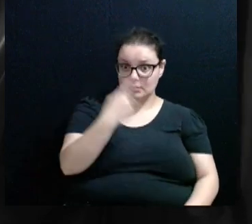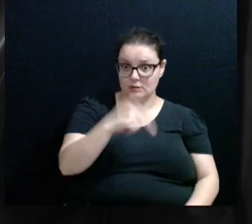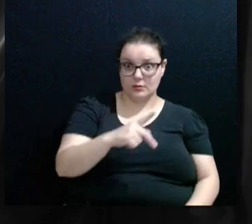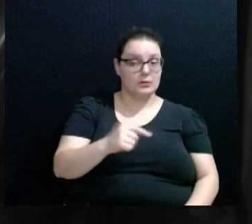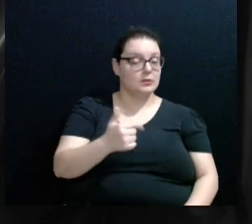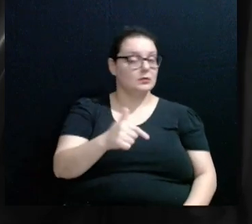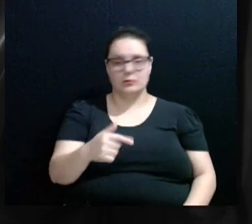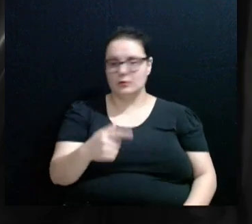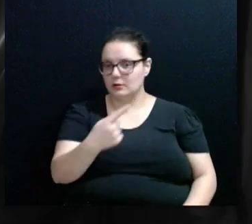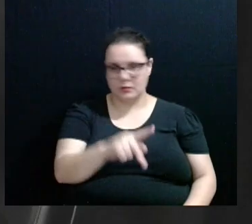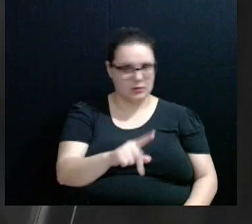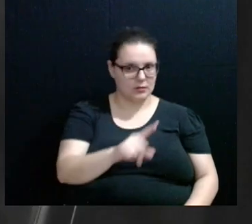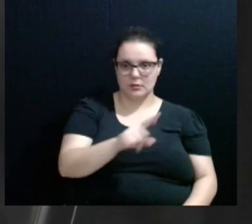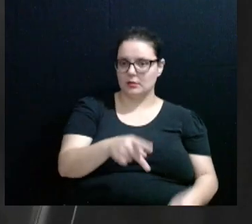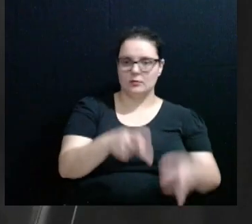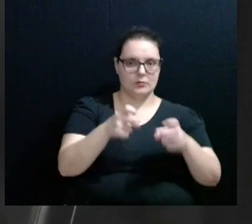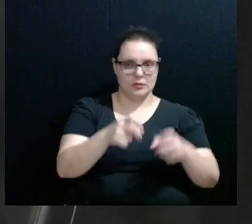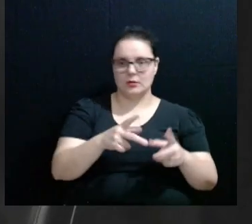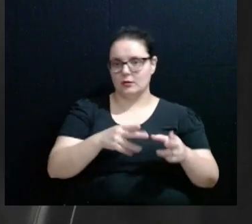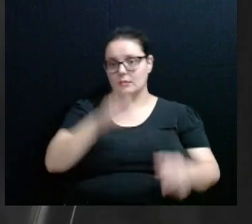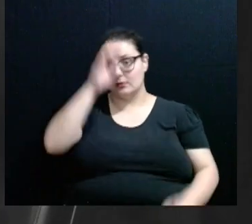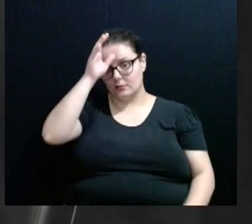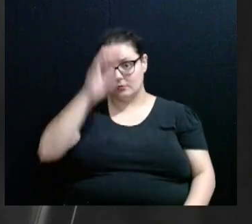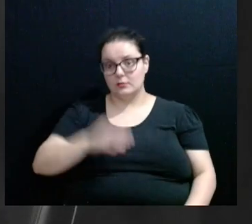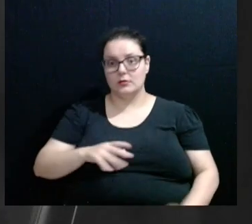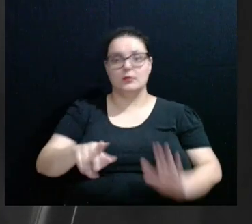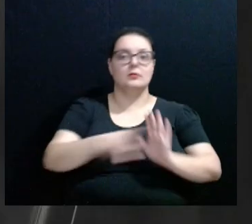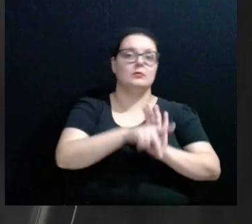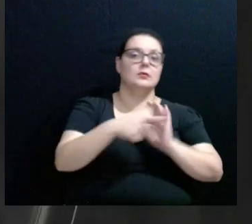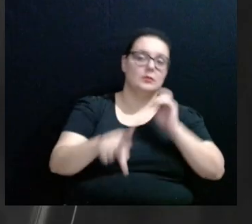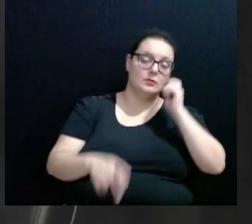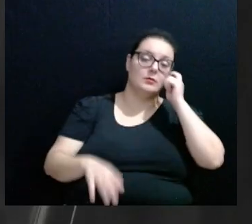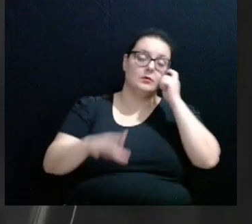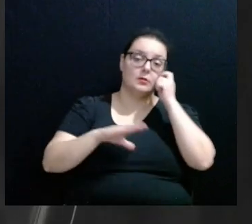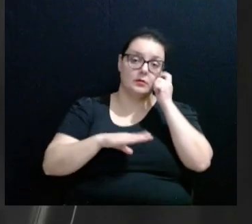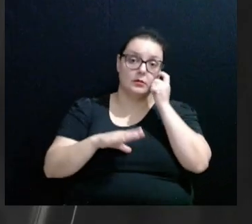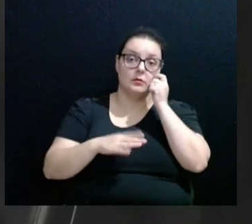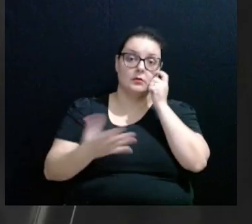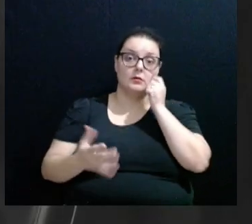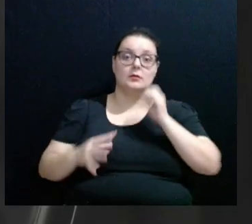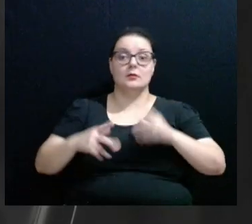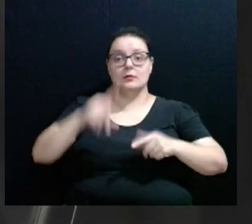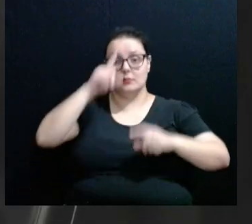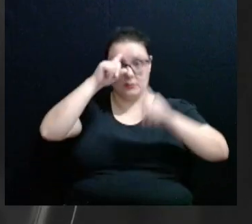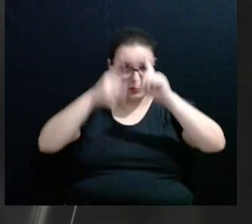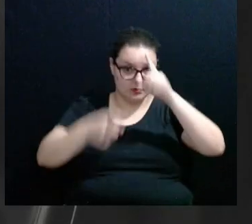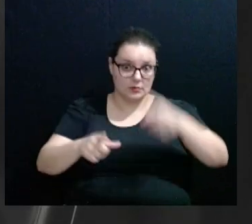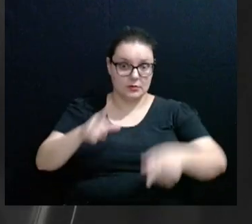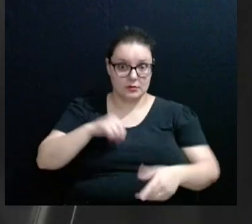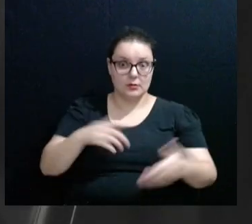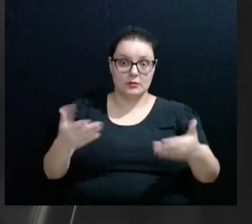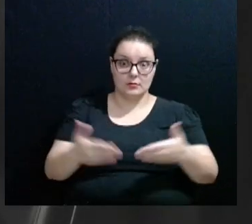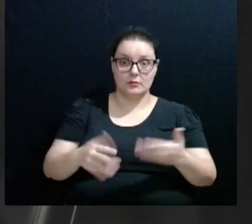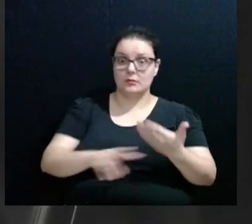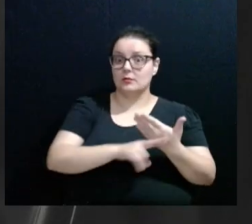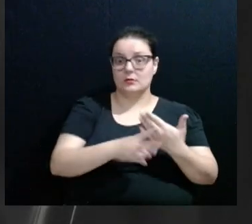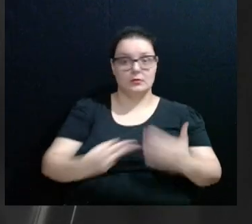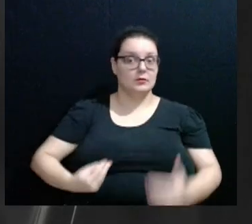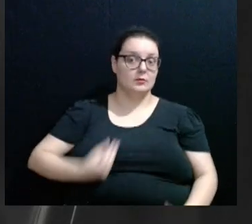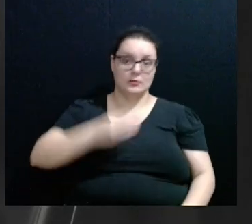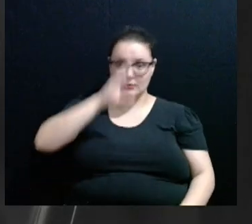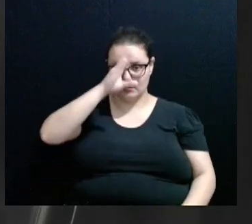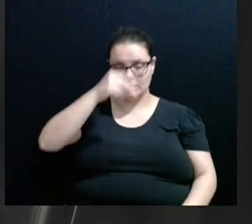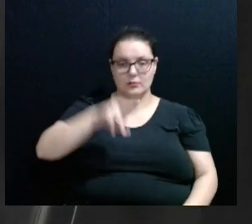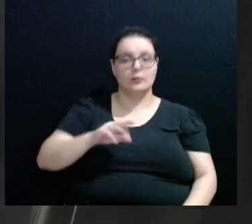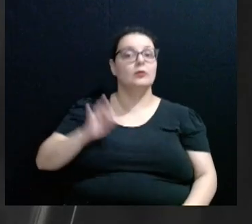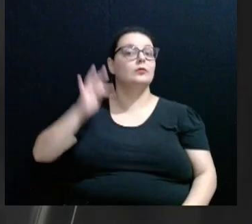não reconhece elas como cidadão, como pertencentes à cidade, e toda decisão que a gente tem hoje vai ter um impacto na vida dela direta ou lá no